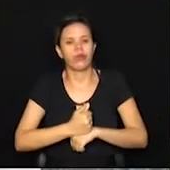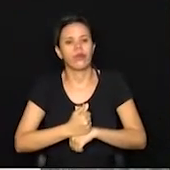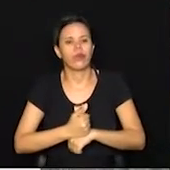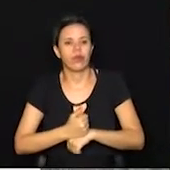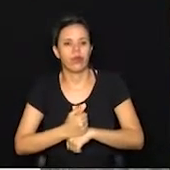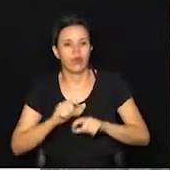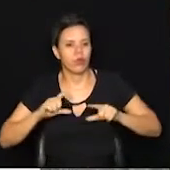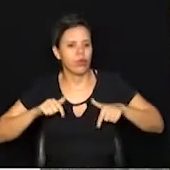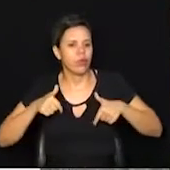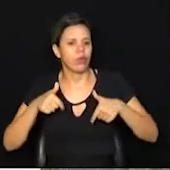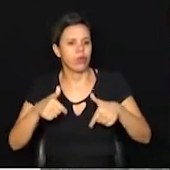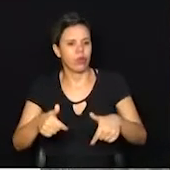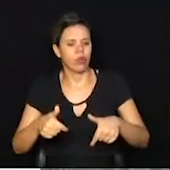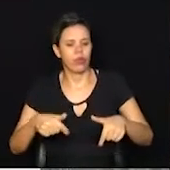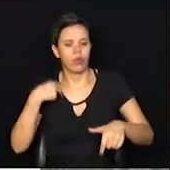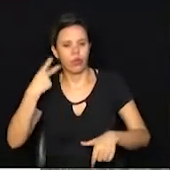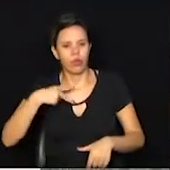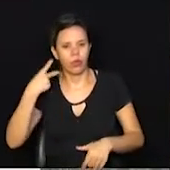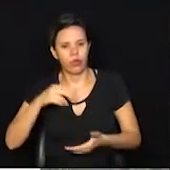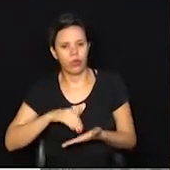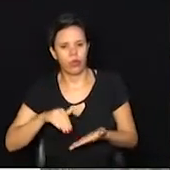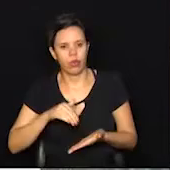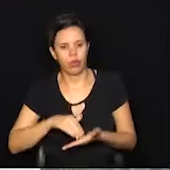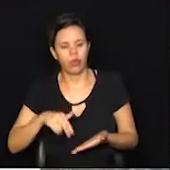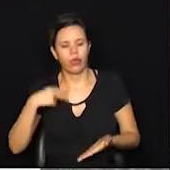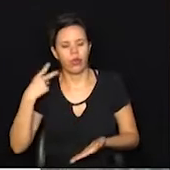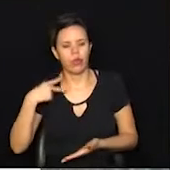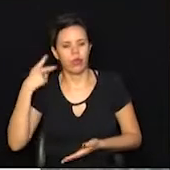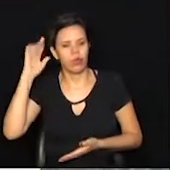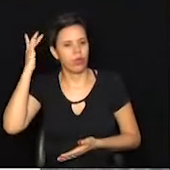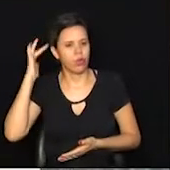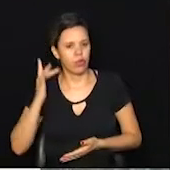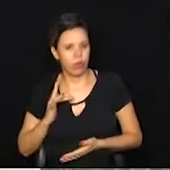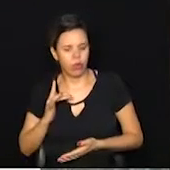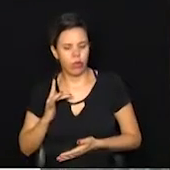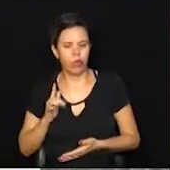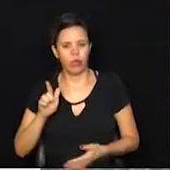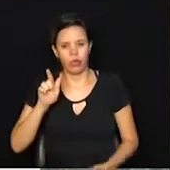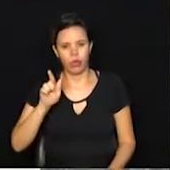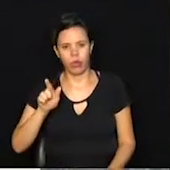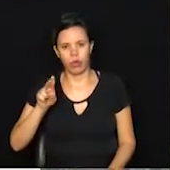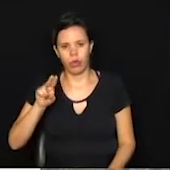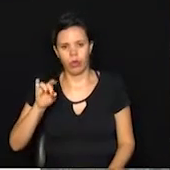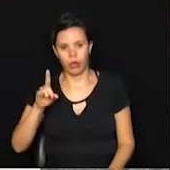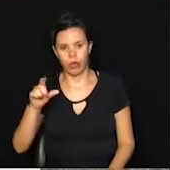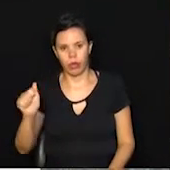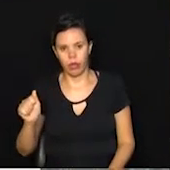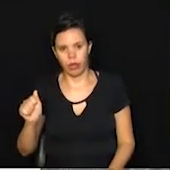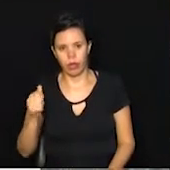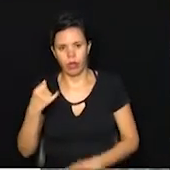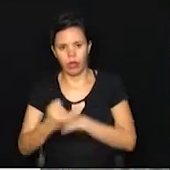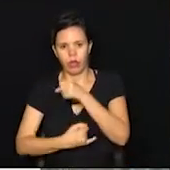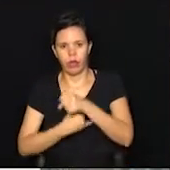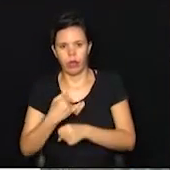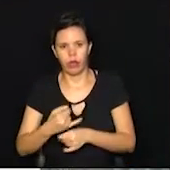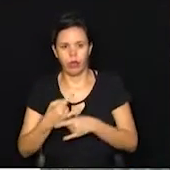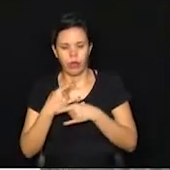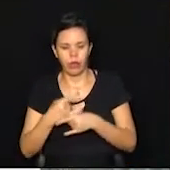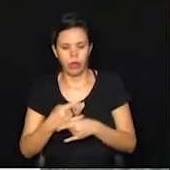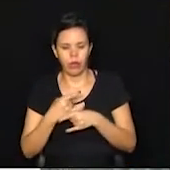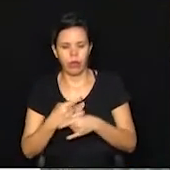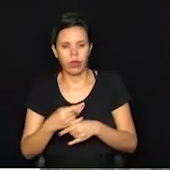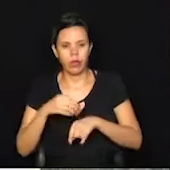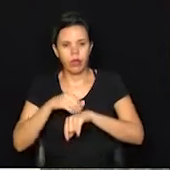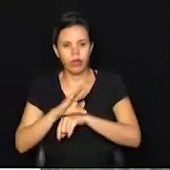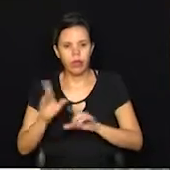uma iniciativa do gabinete da vereadora Guida Calisto e Ela fará esse debate por meio de sistema remoto